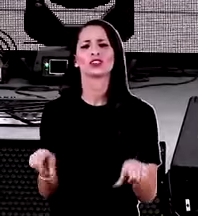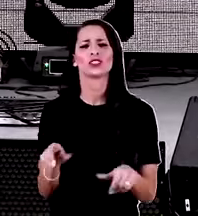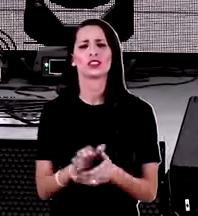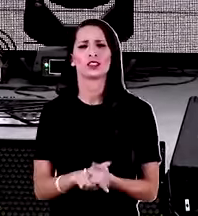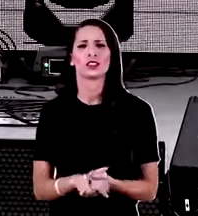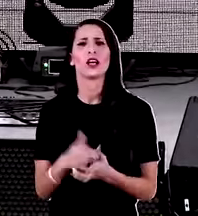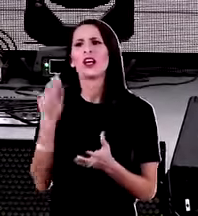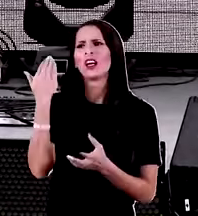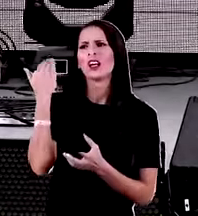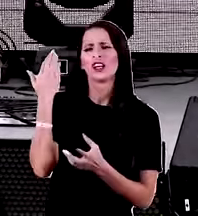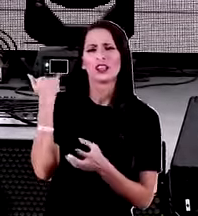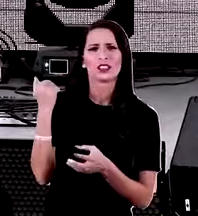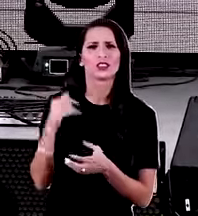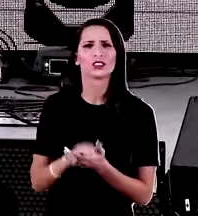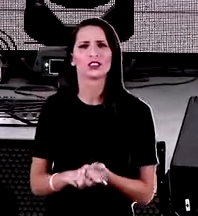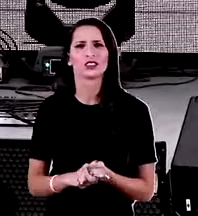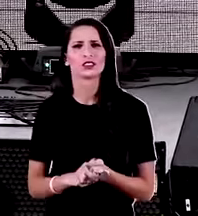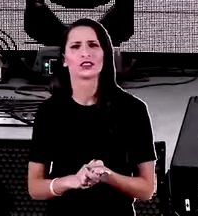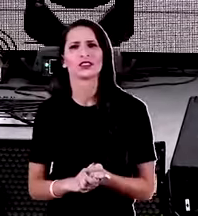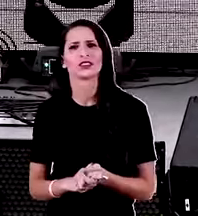Aonde que tu estava que tu não viesse?